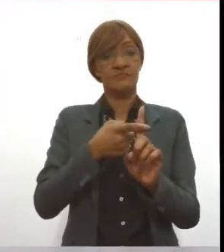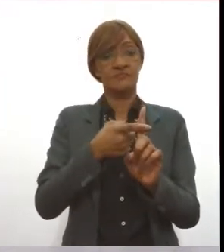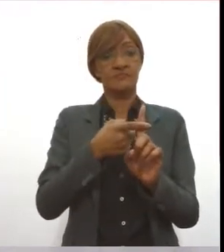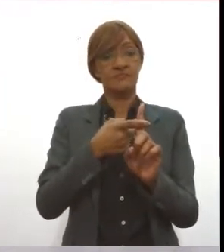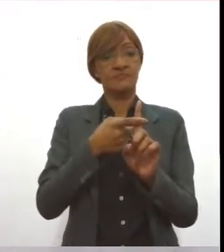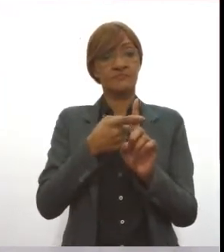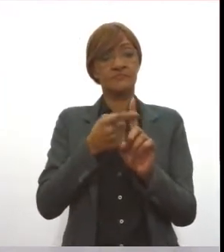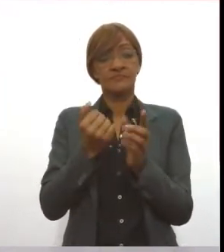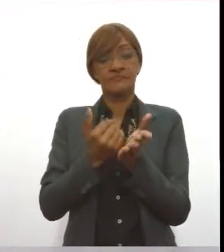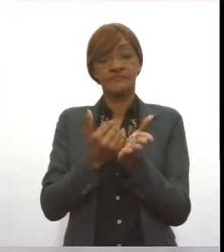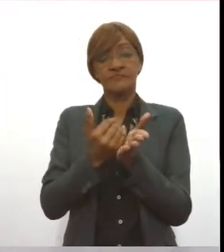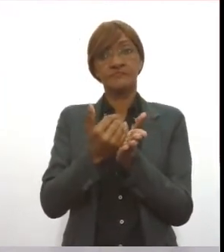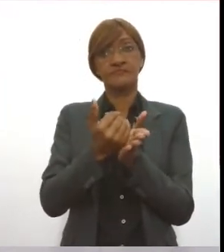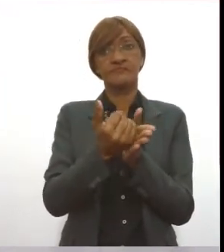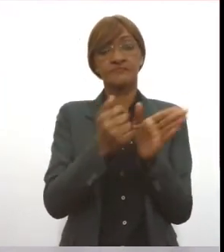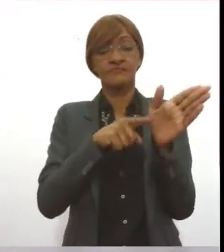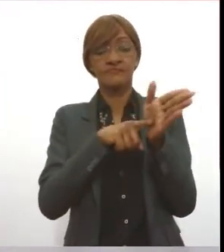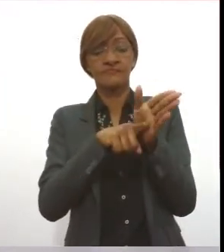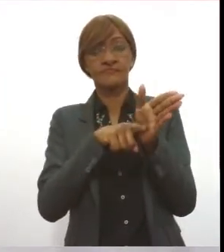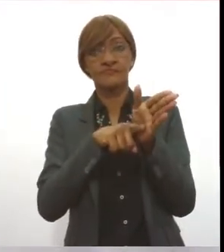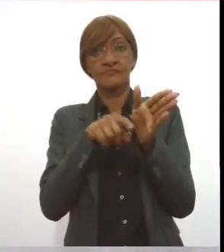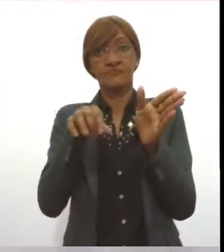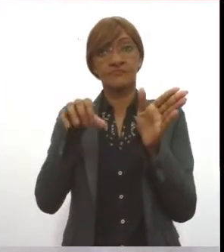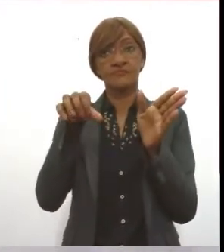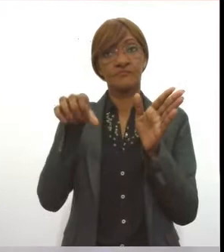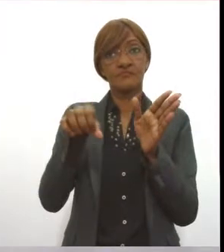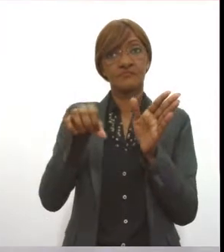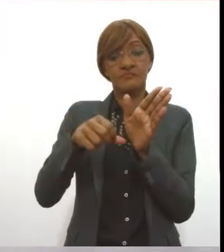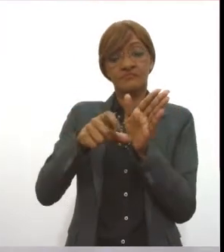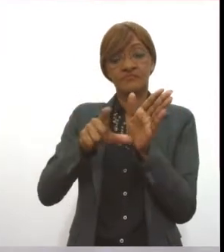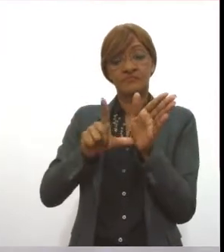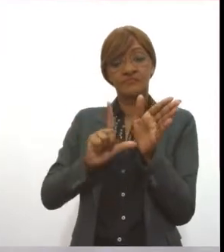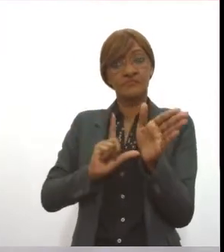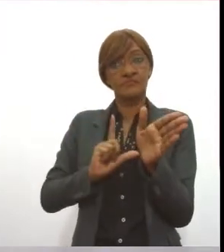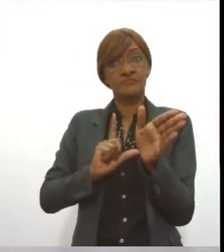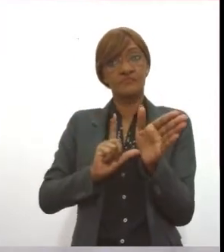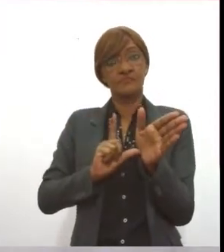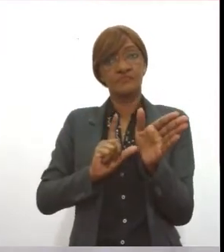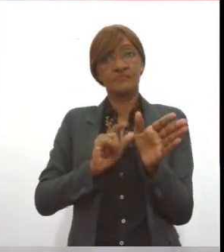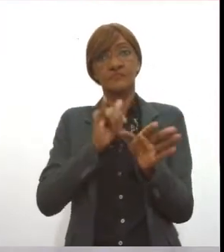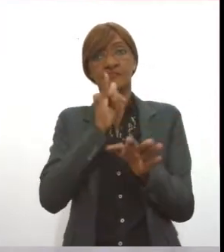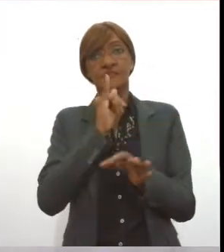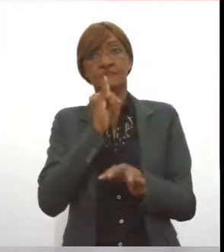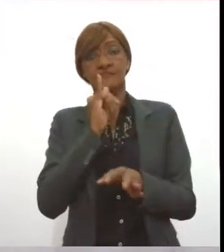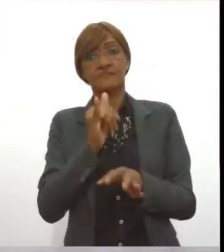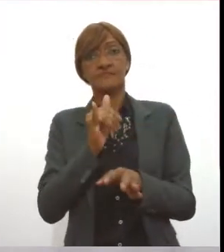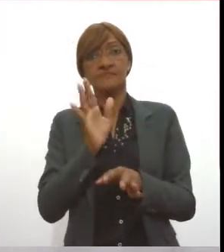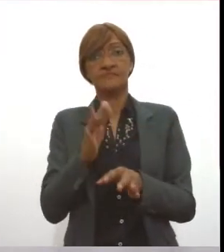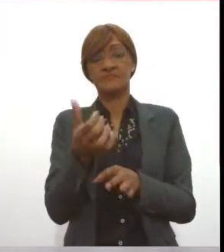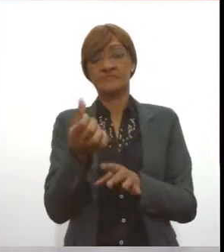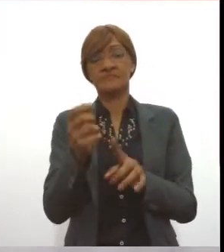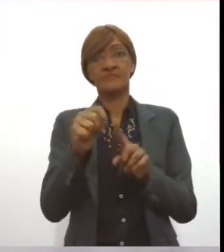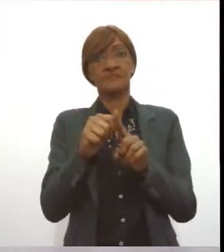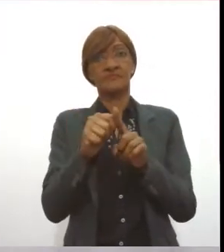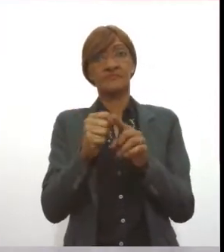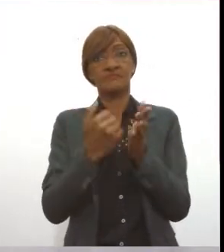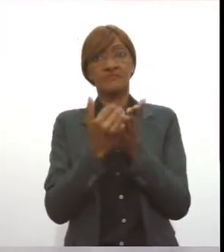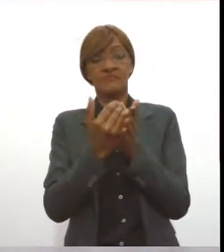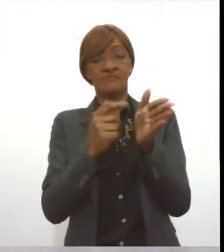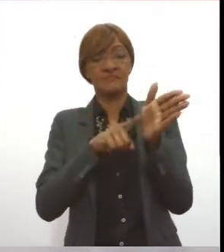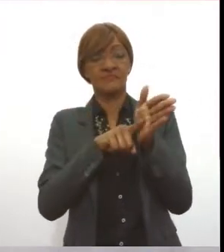começando o pré-natal tardiamente. Então, mulher que começa o pré-natal com 6 meses,